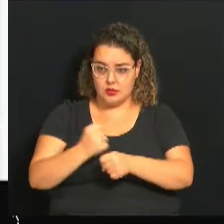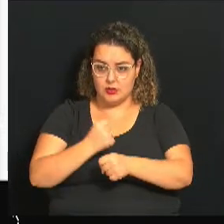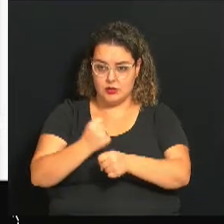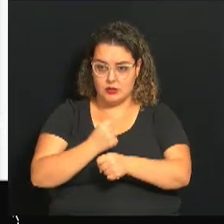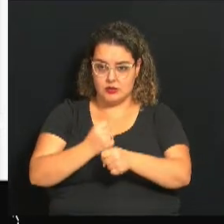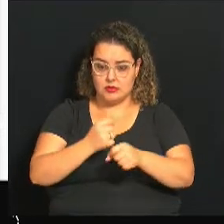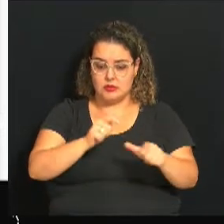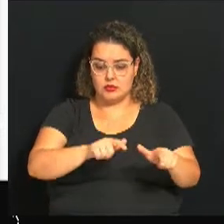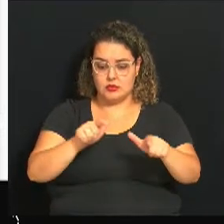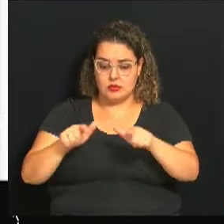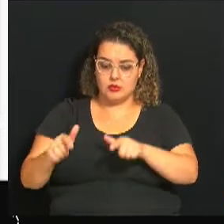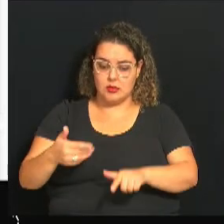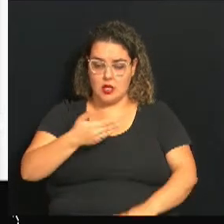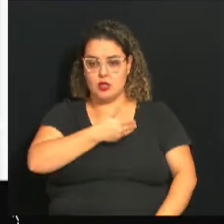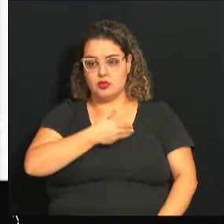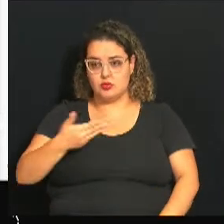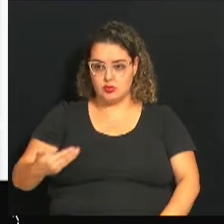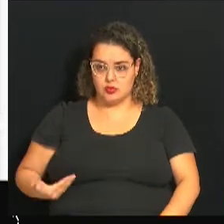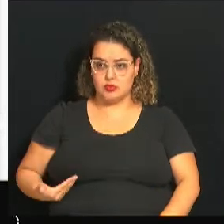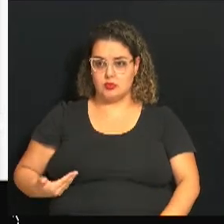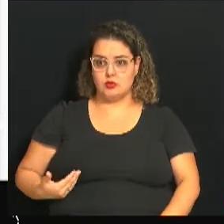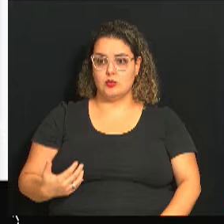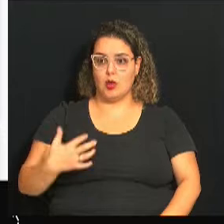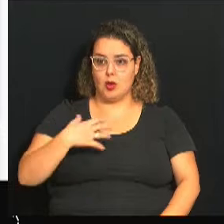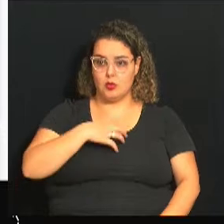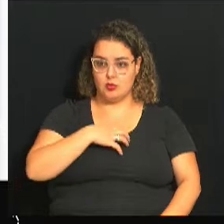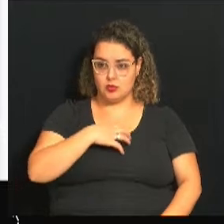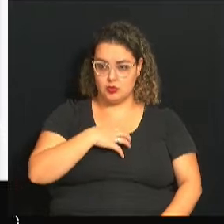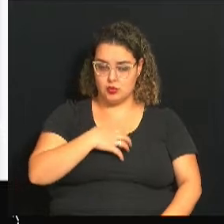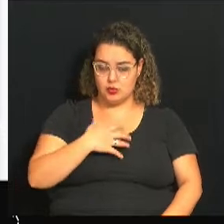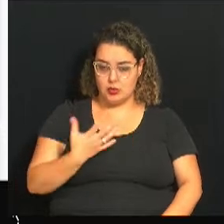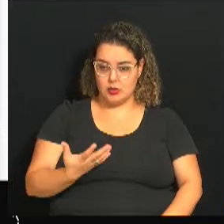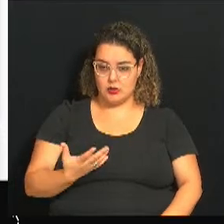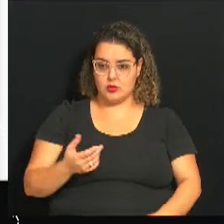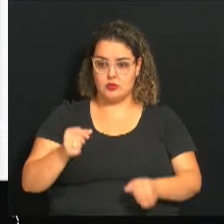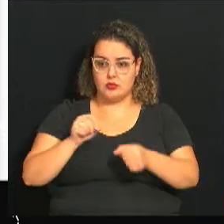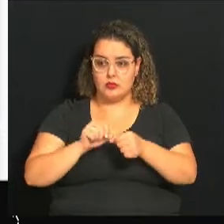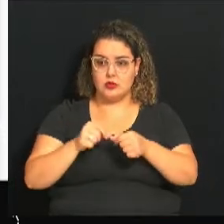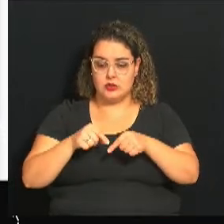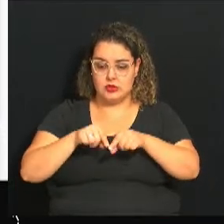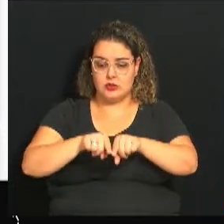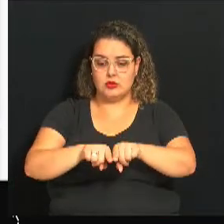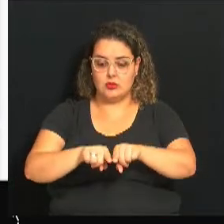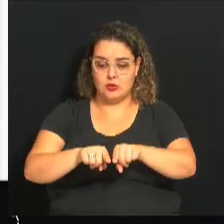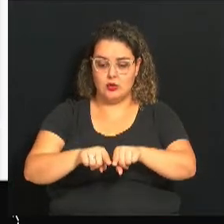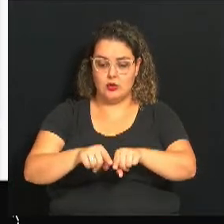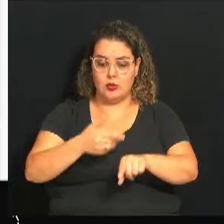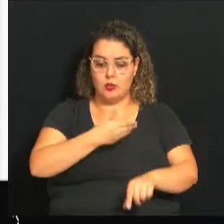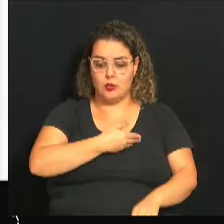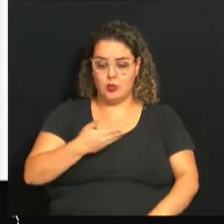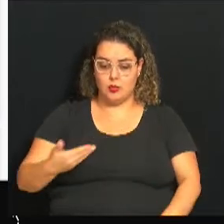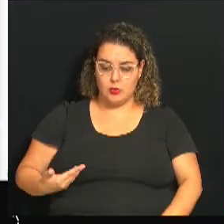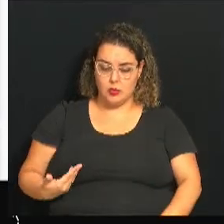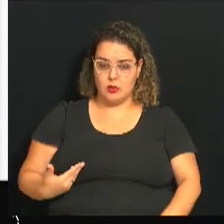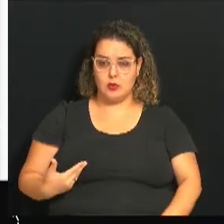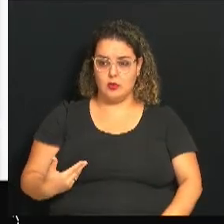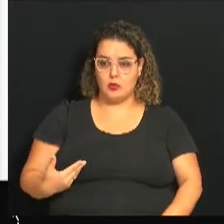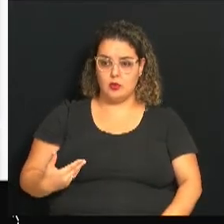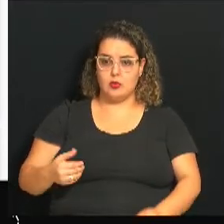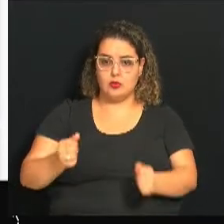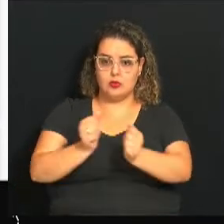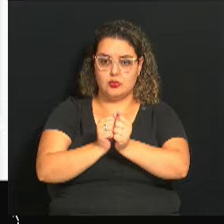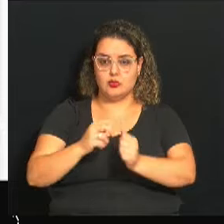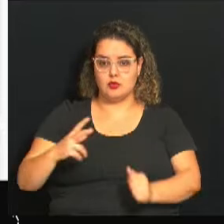públicos, seria uma maneira da gente fazer essa parceria público-privada. Embora a gente tenha